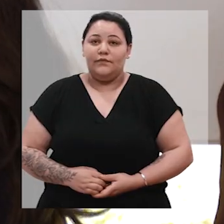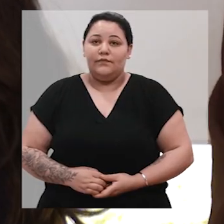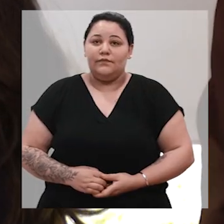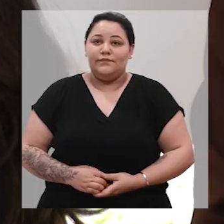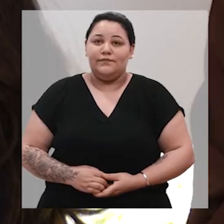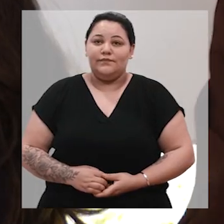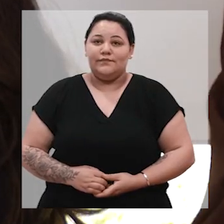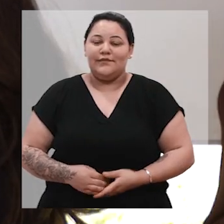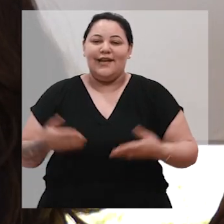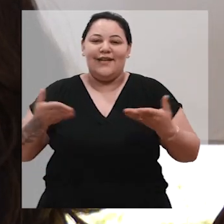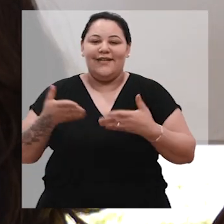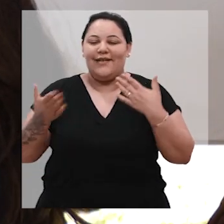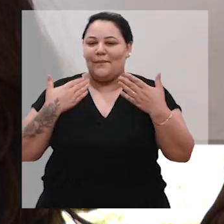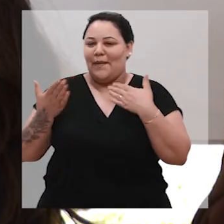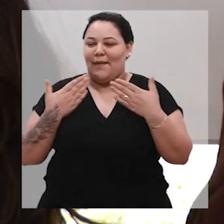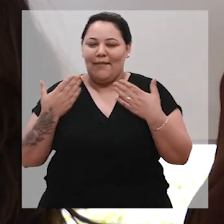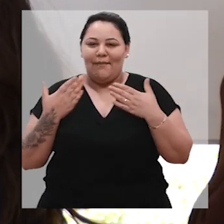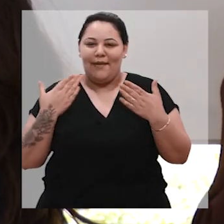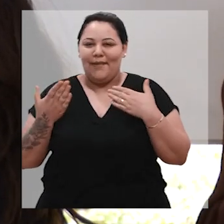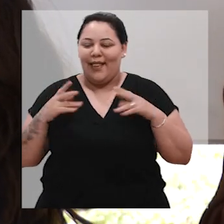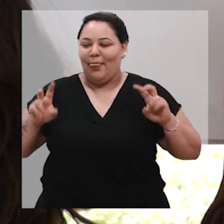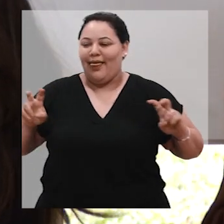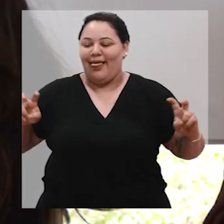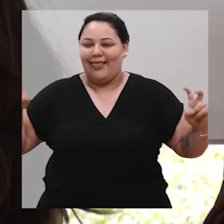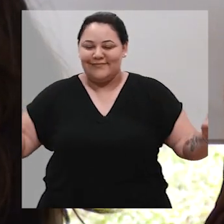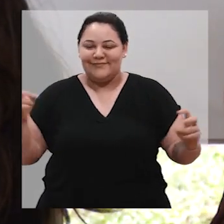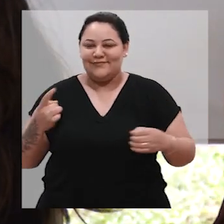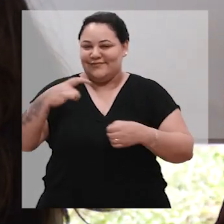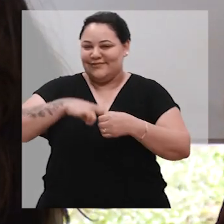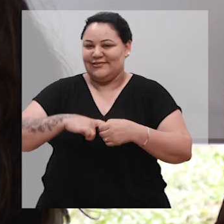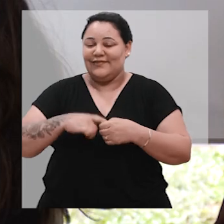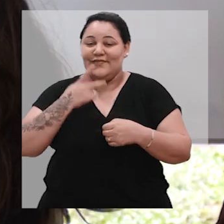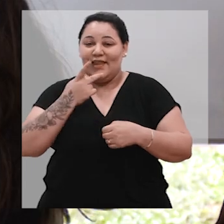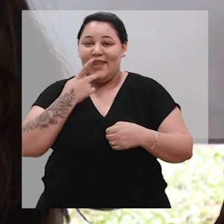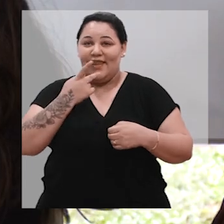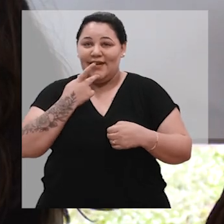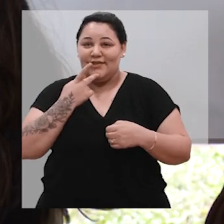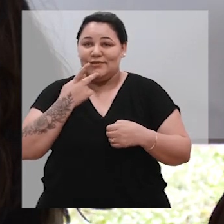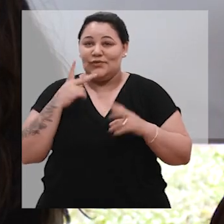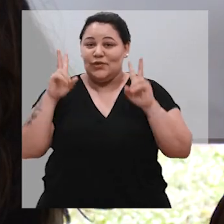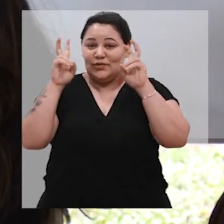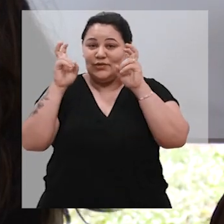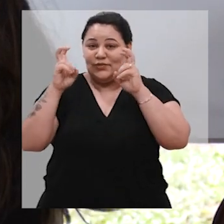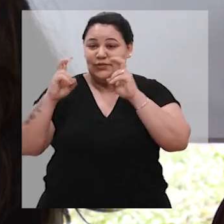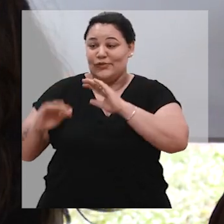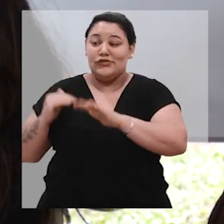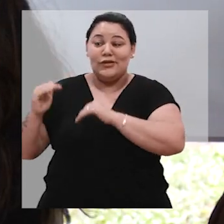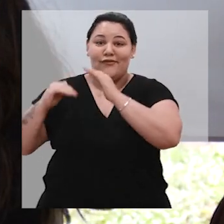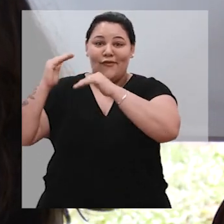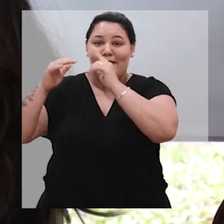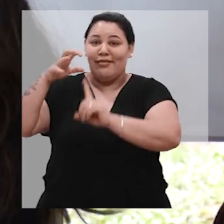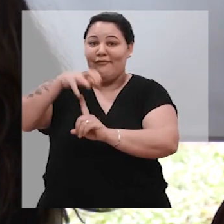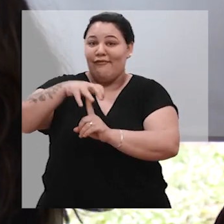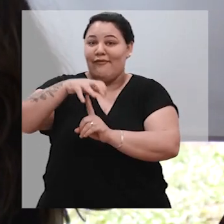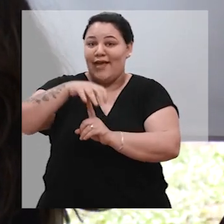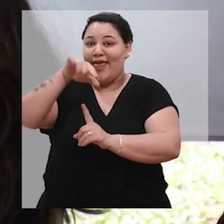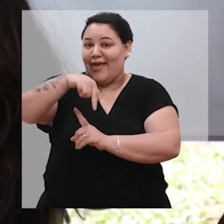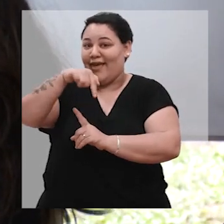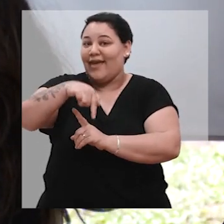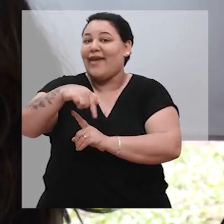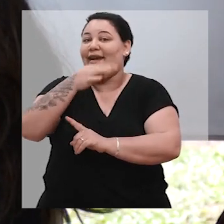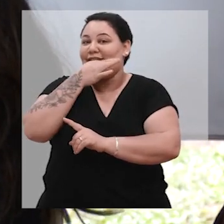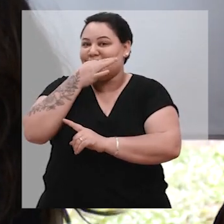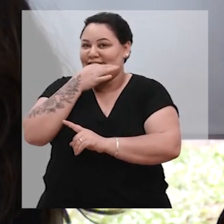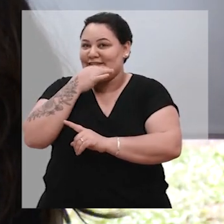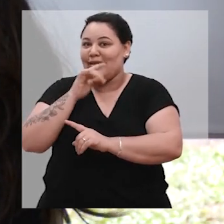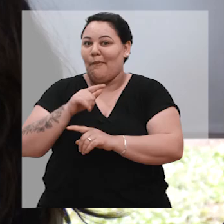Roda de Saberes de volta, falando sobre a evolução da Feira do Livro de Caxias do Sul. Essa feira grandiosa que